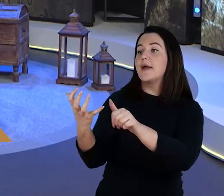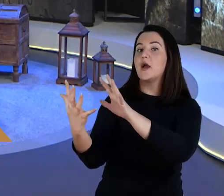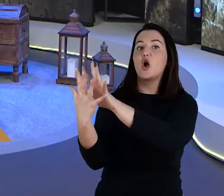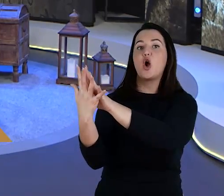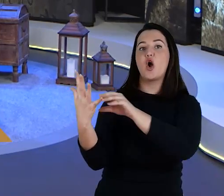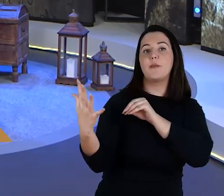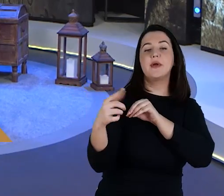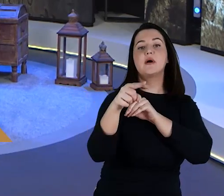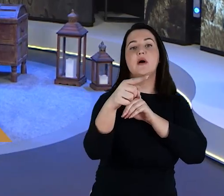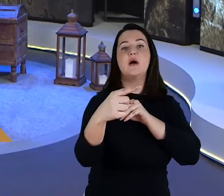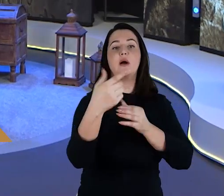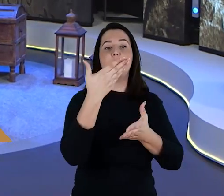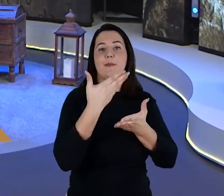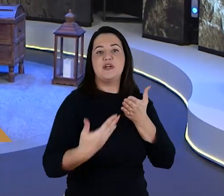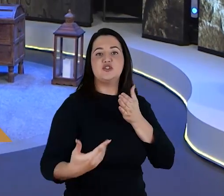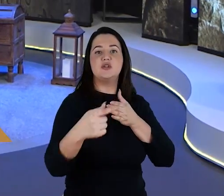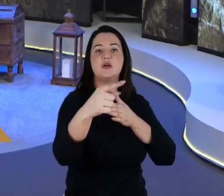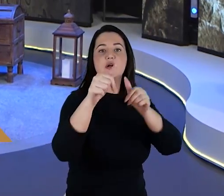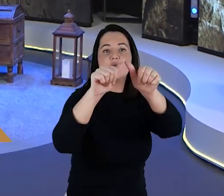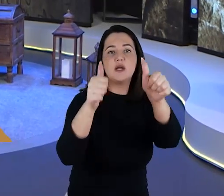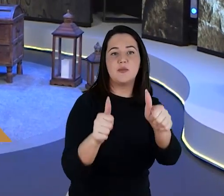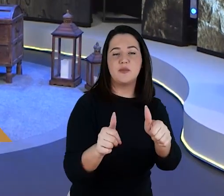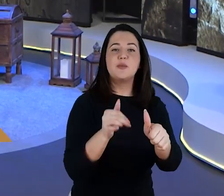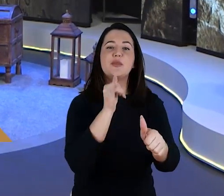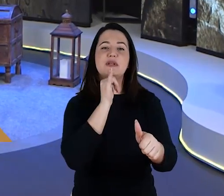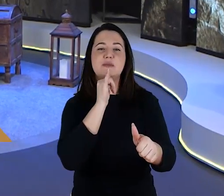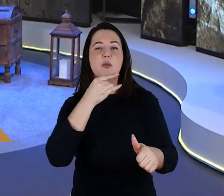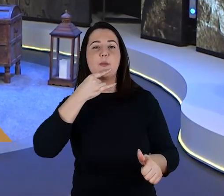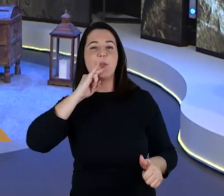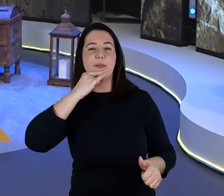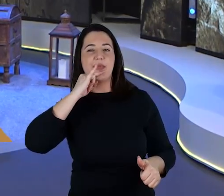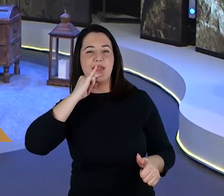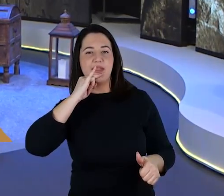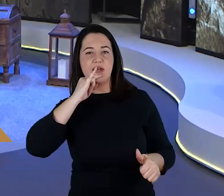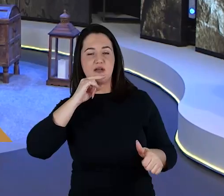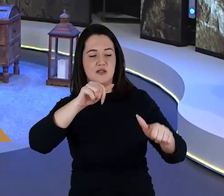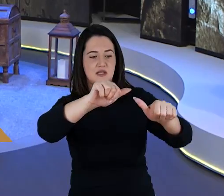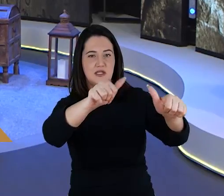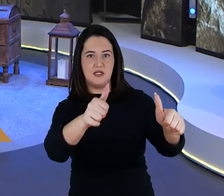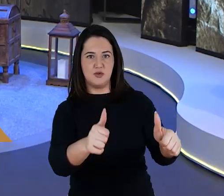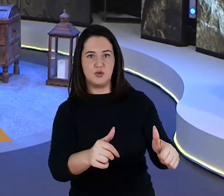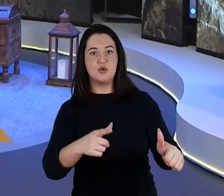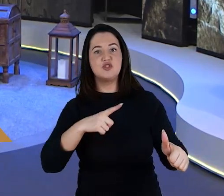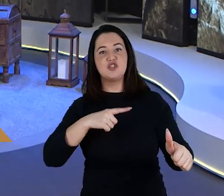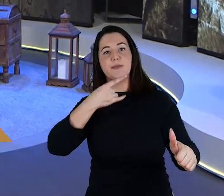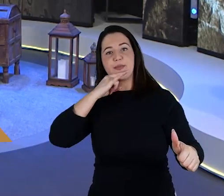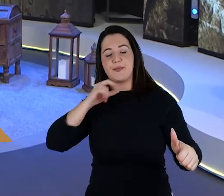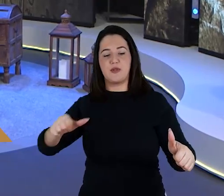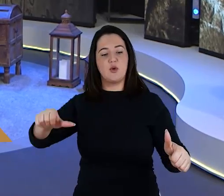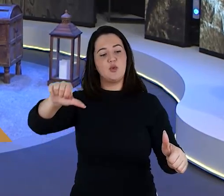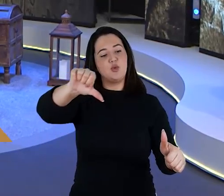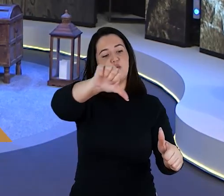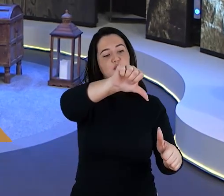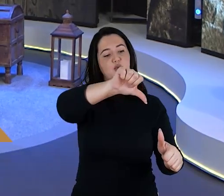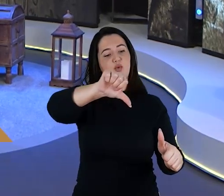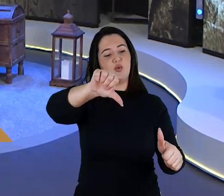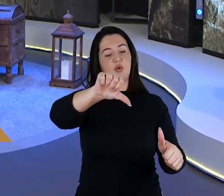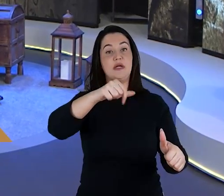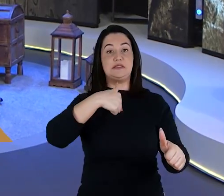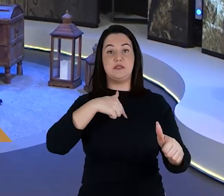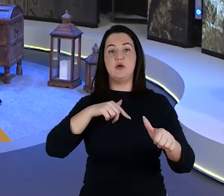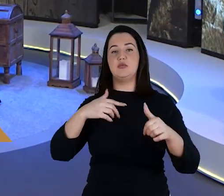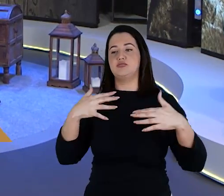dos hititas, por exemplo, derramar bebidas nos altares diante da imagem dos deuses dos povos conquistados. As bebidas